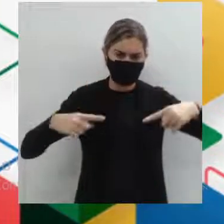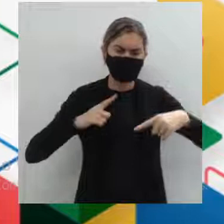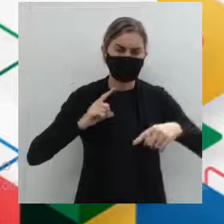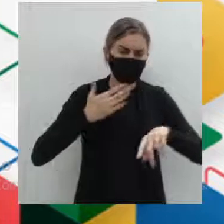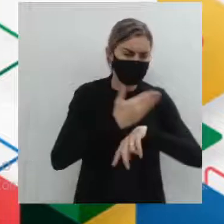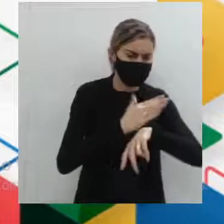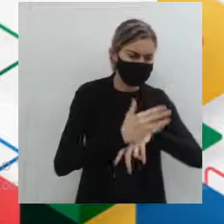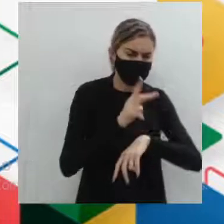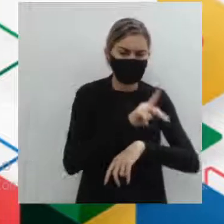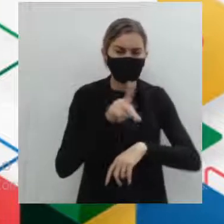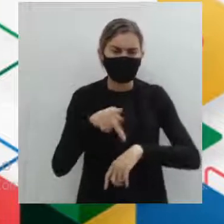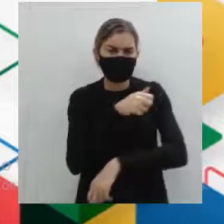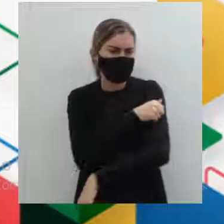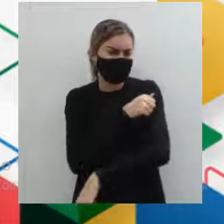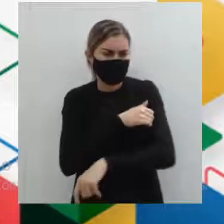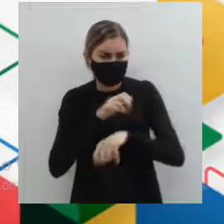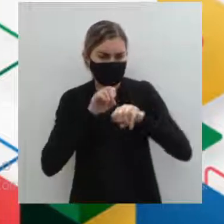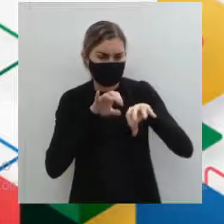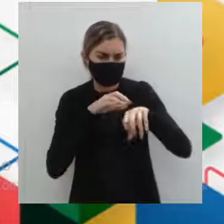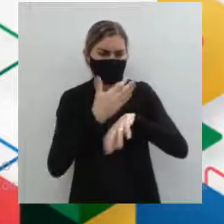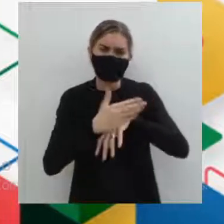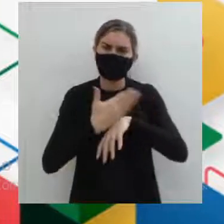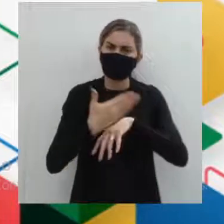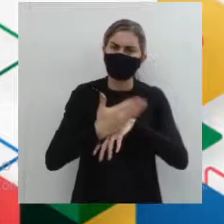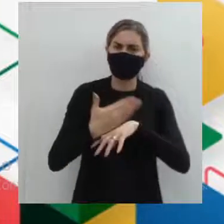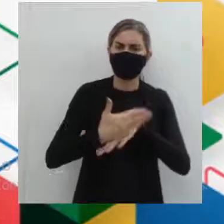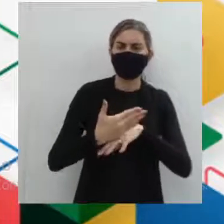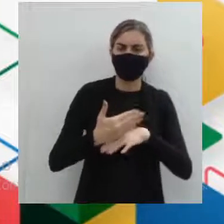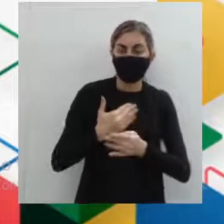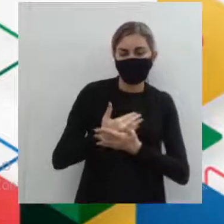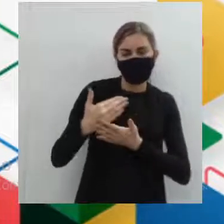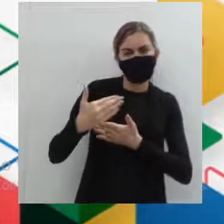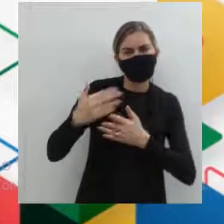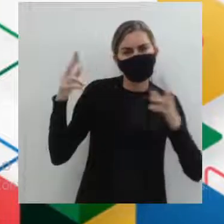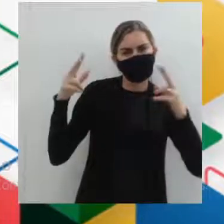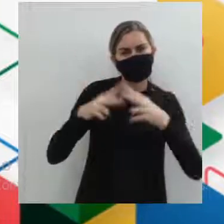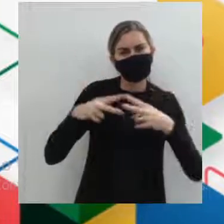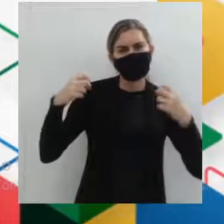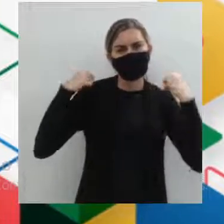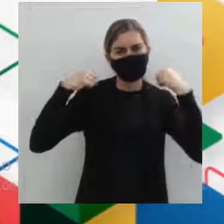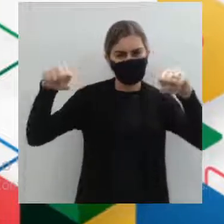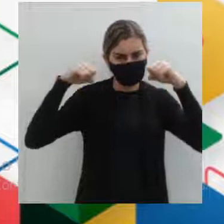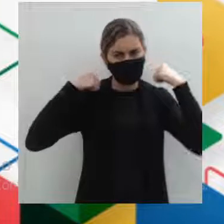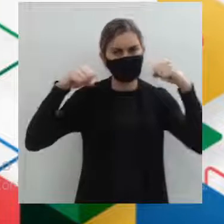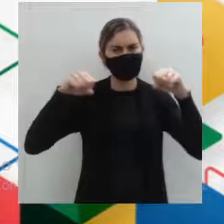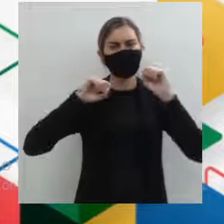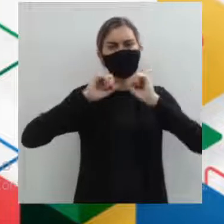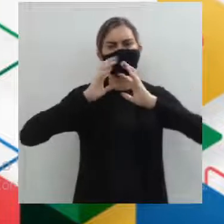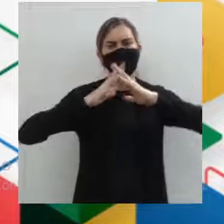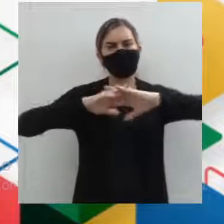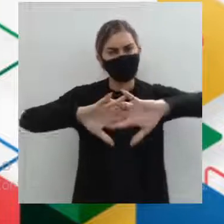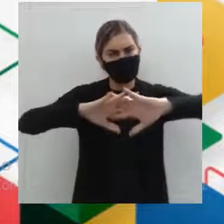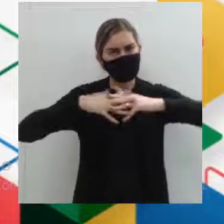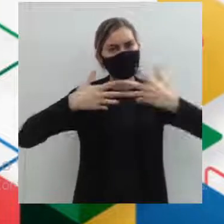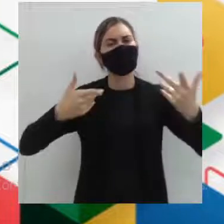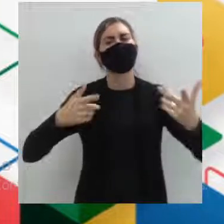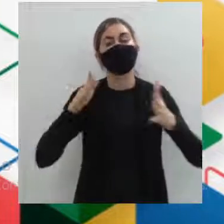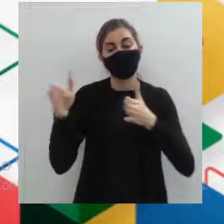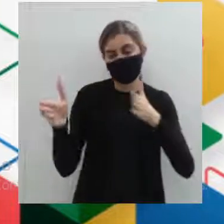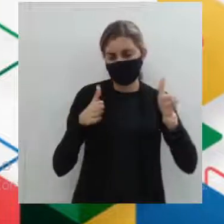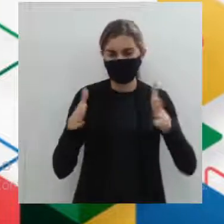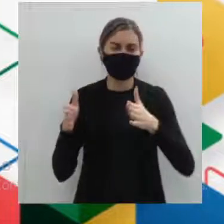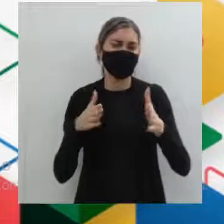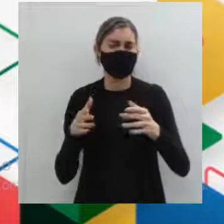professor com o aluno ali, né, o preparo para começar a luta, o aquecimento, o alongamento. E repare que